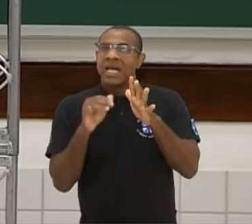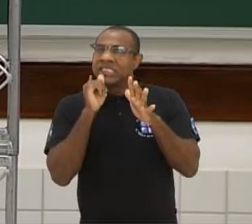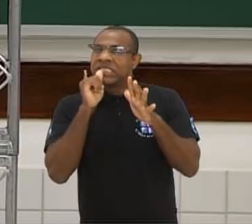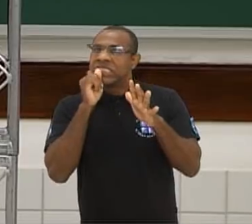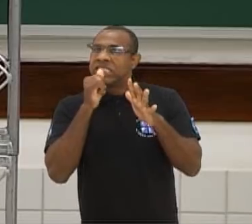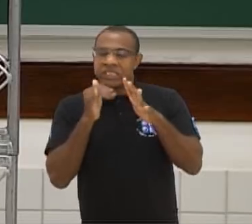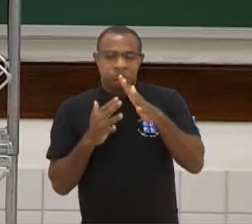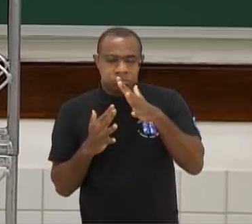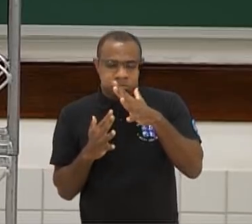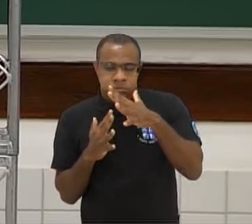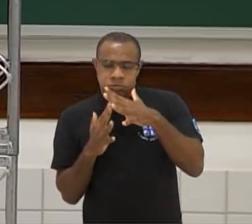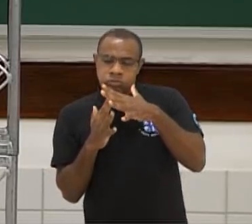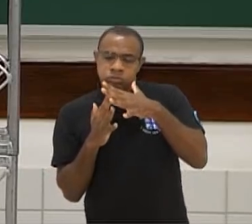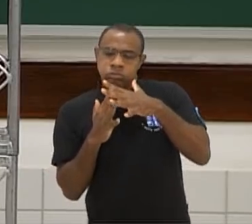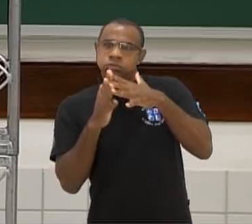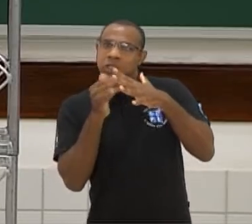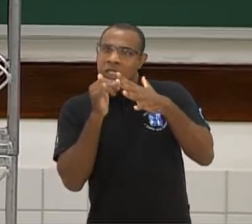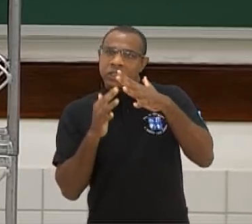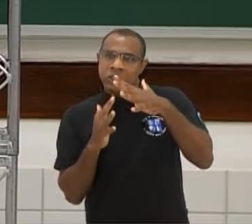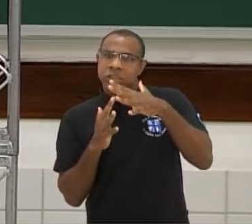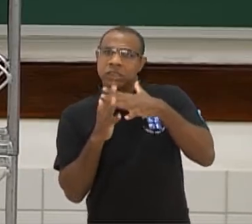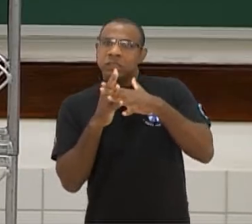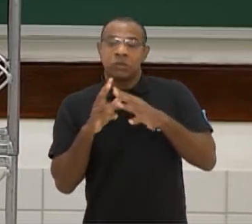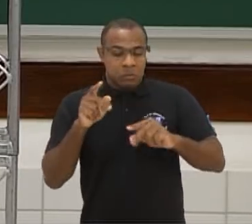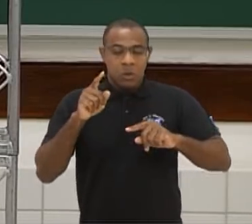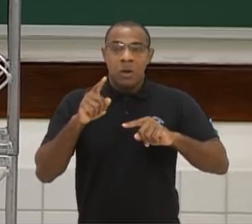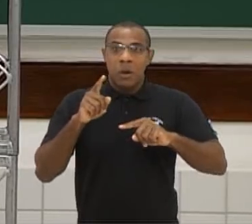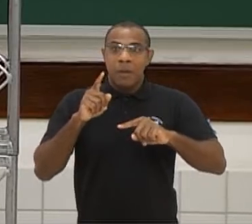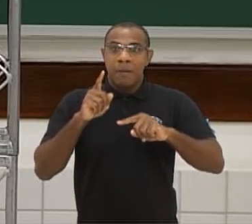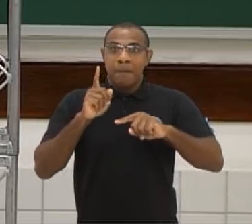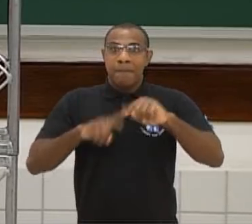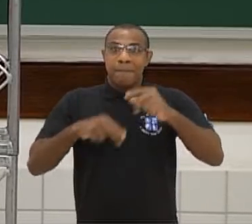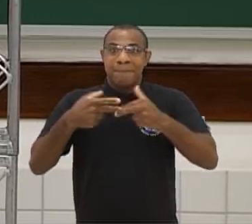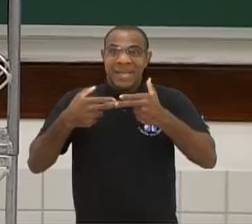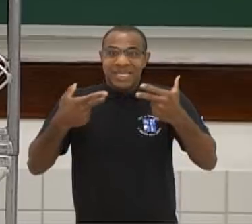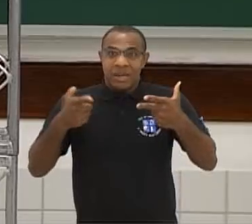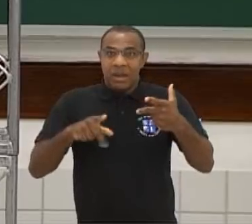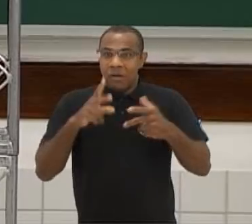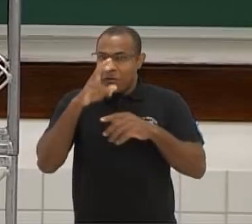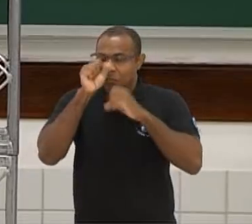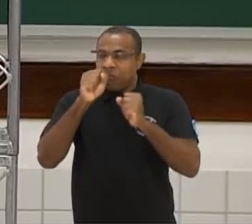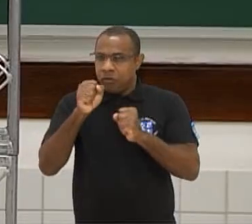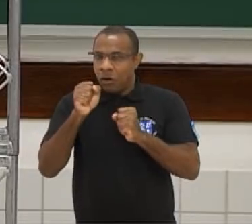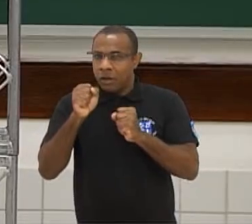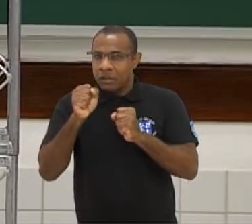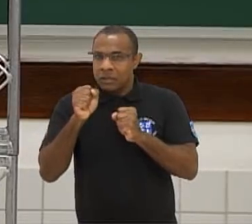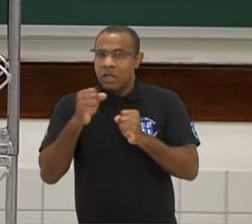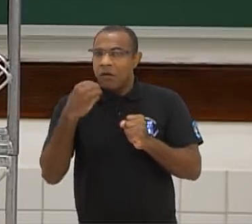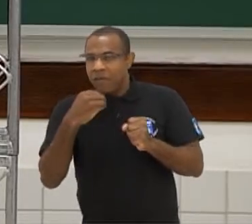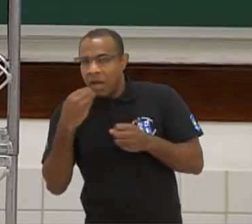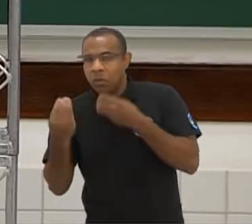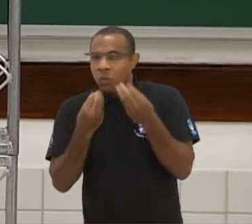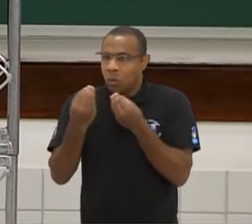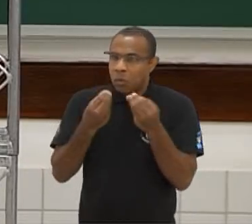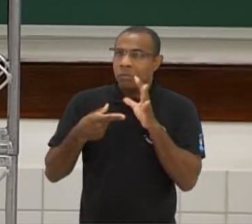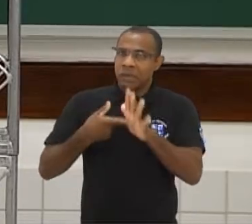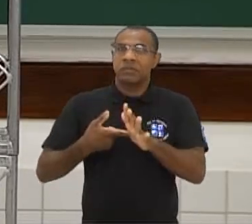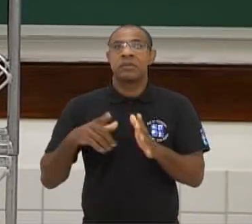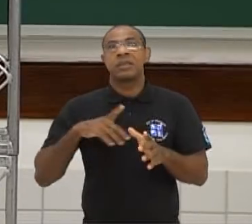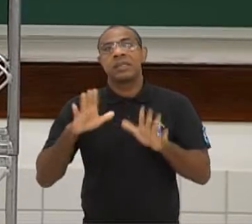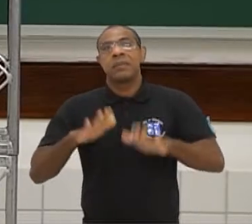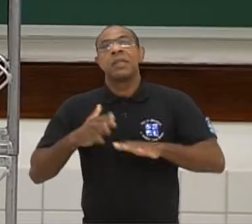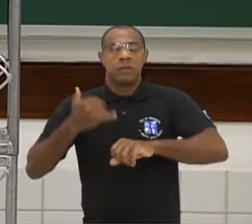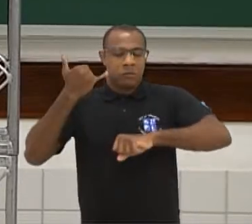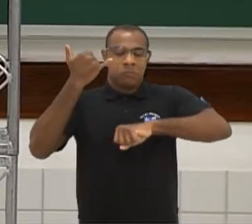elétrica aquele elemento, aquele material é. Então, a gente vai ter uma resistividade para o ferro, uma resistividade